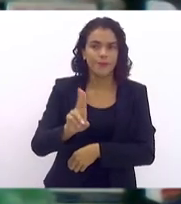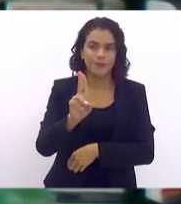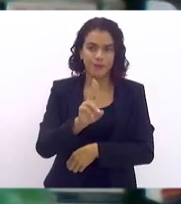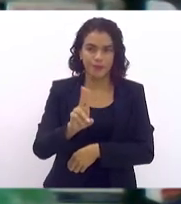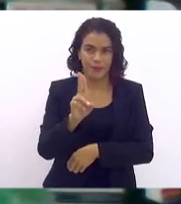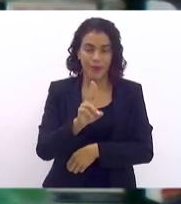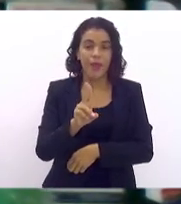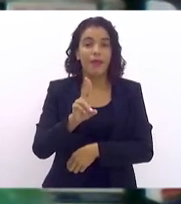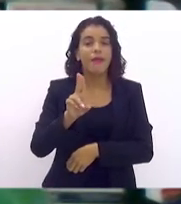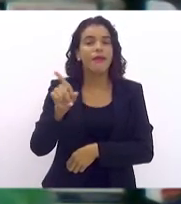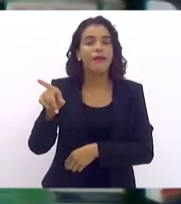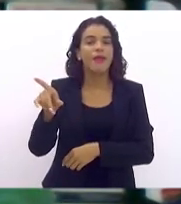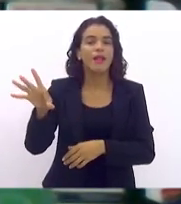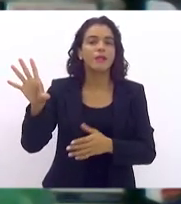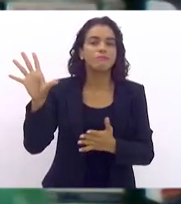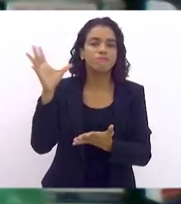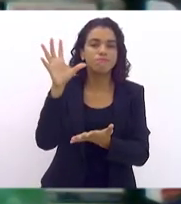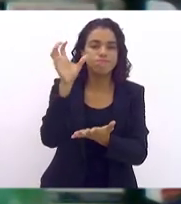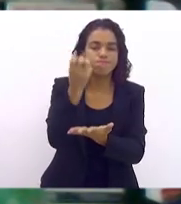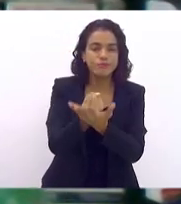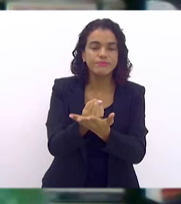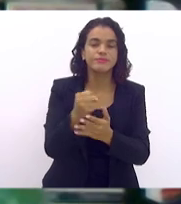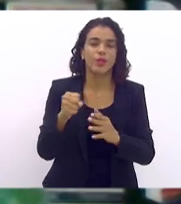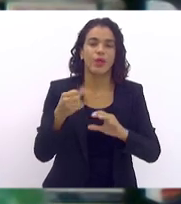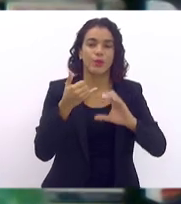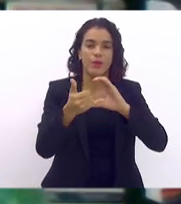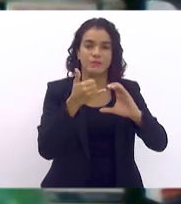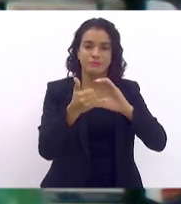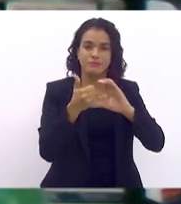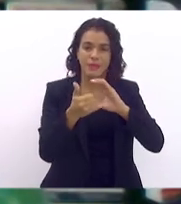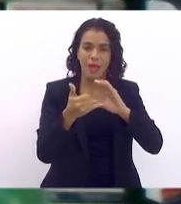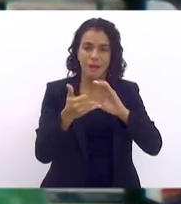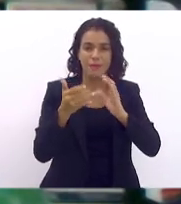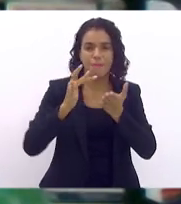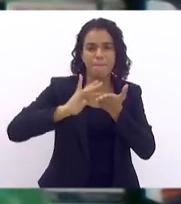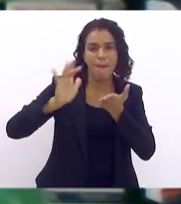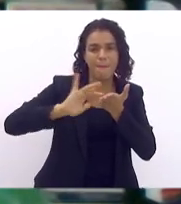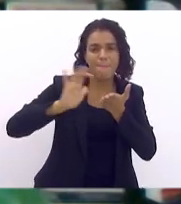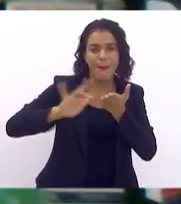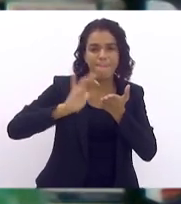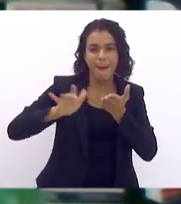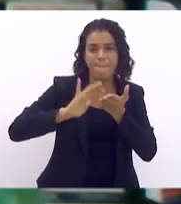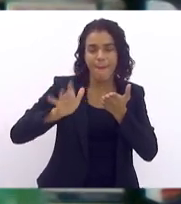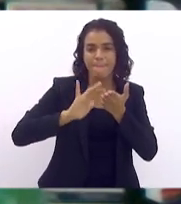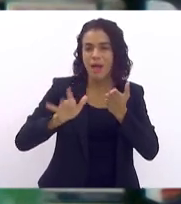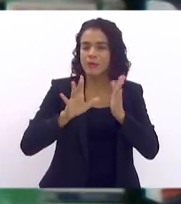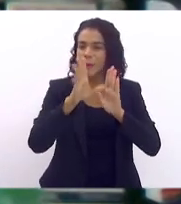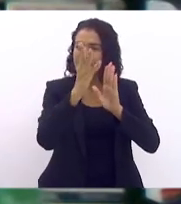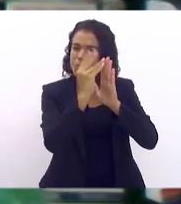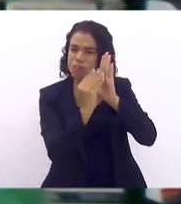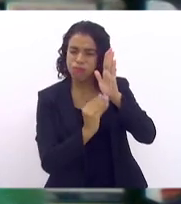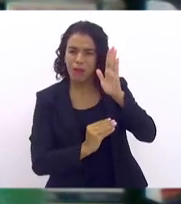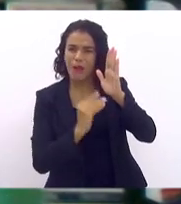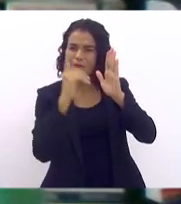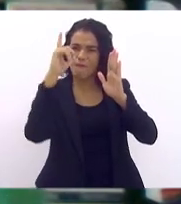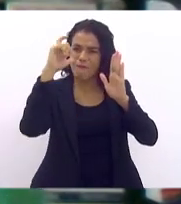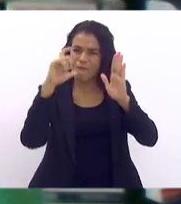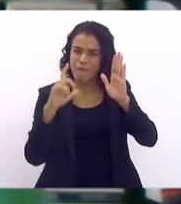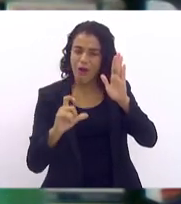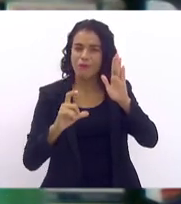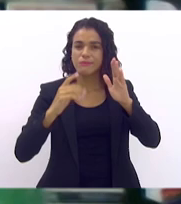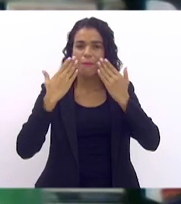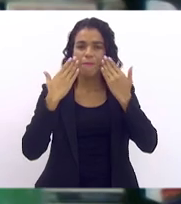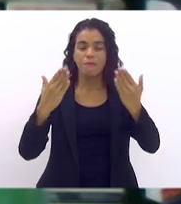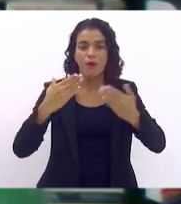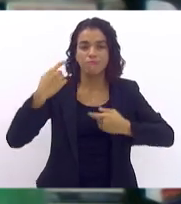grupo de WhatsApp com conteúdos sexuais, tá? E aí a gente vai tendo, nesse caso da menina, recentemente,